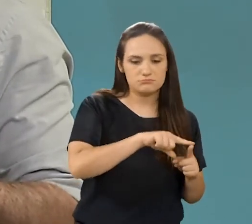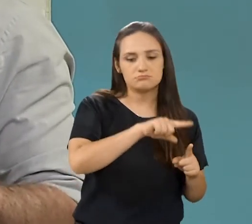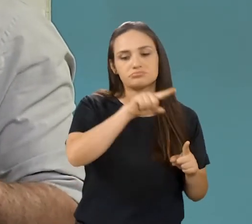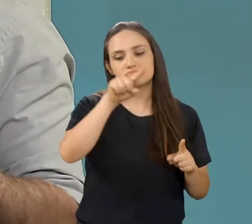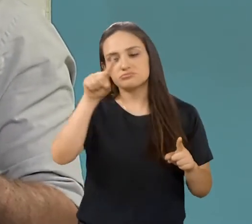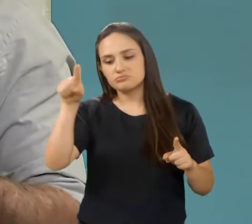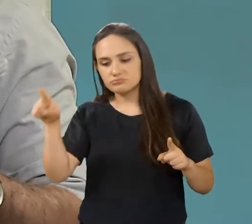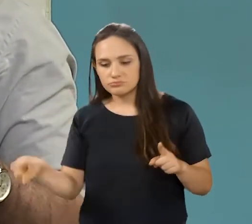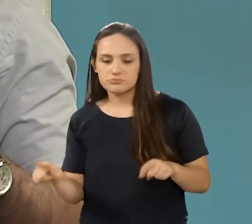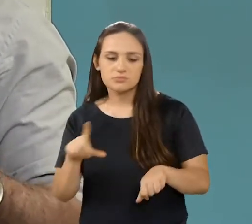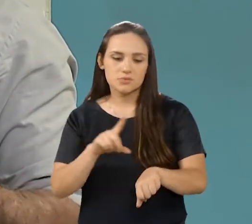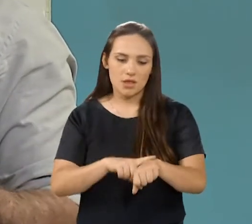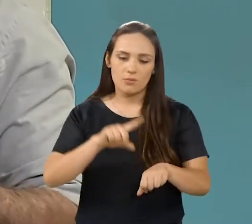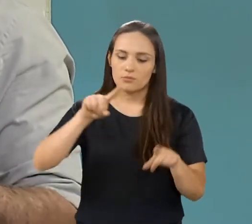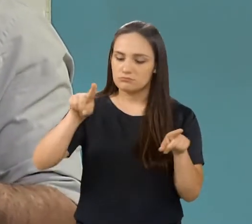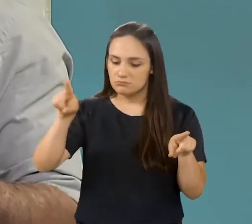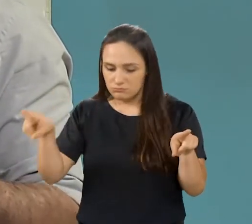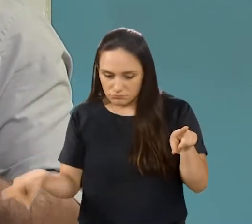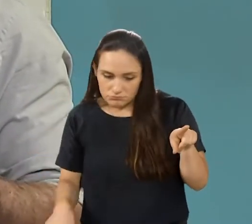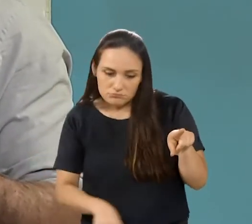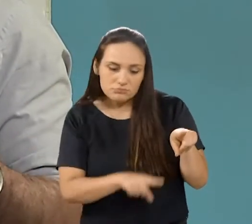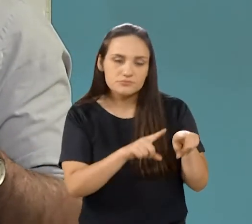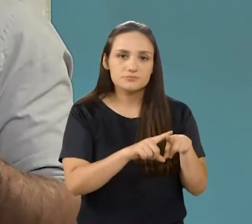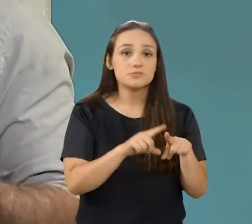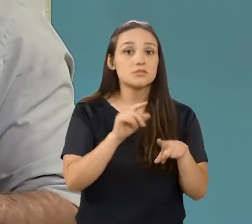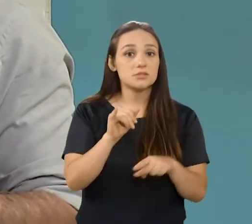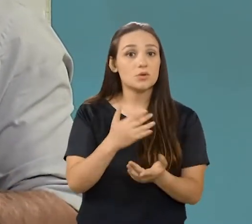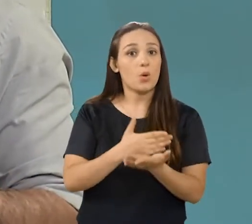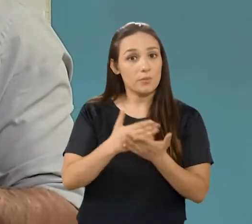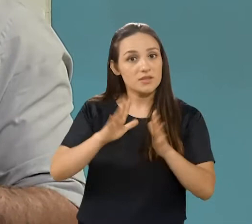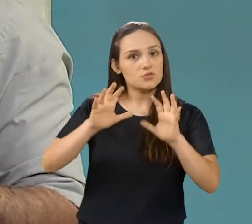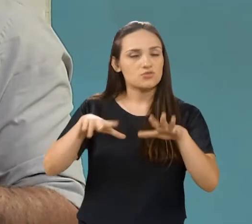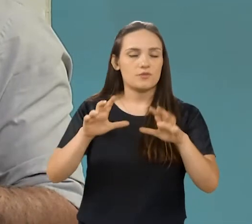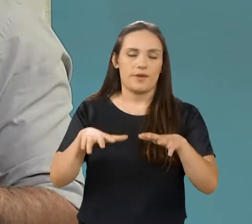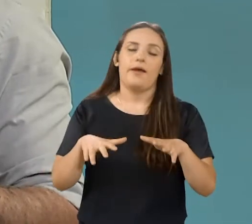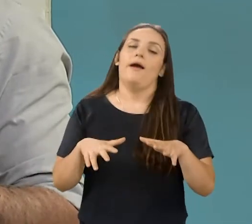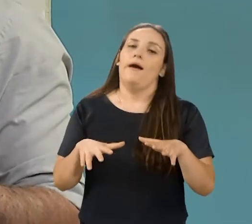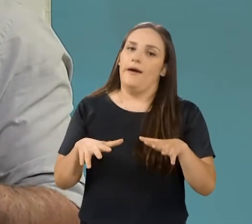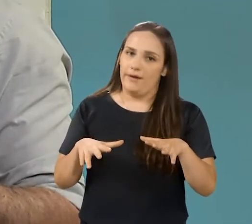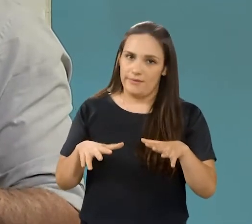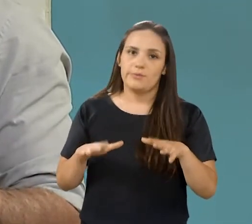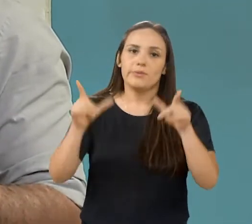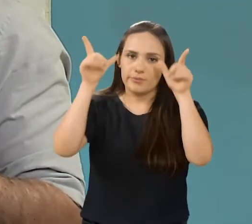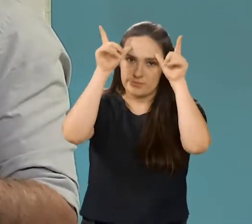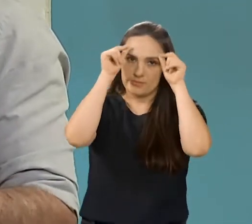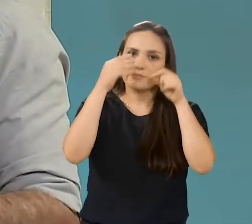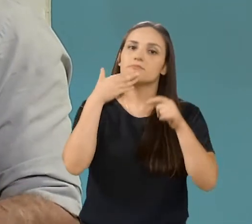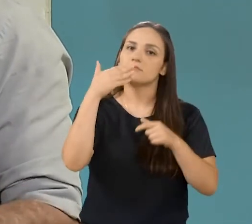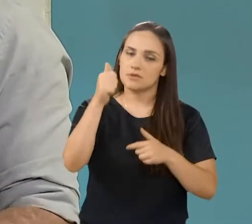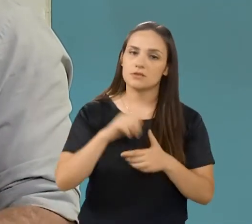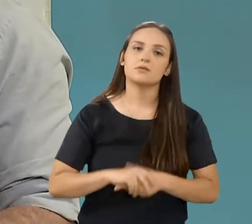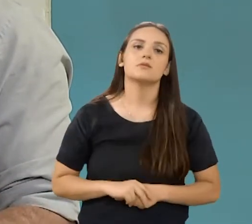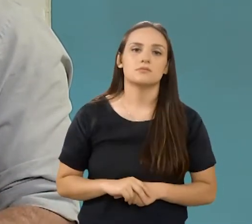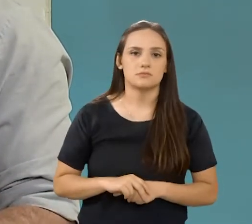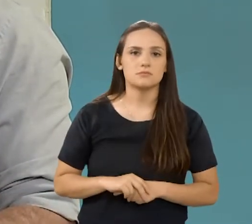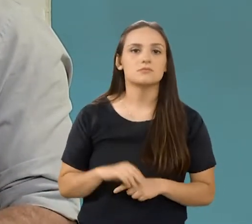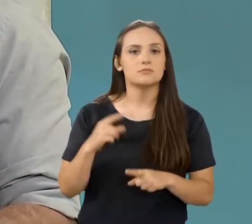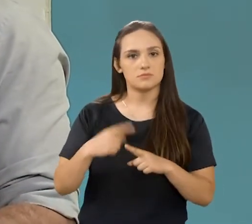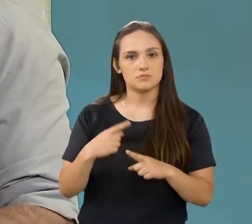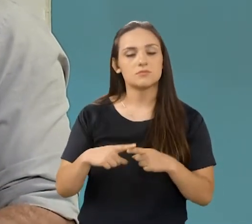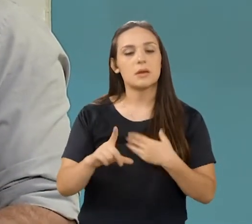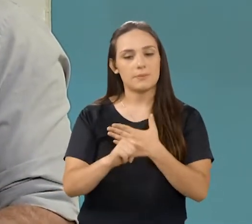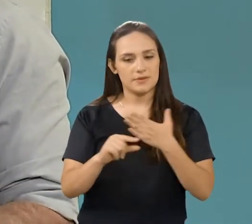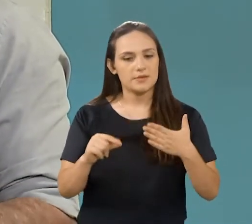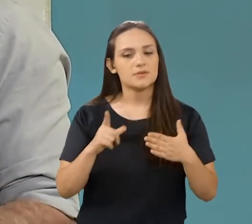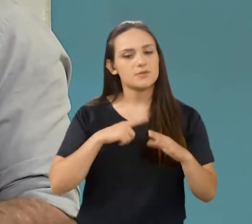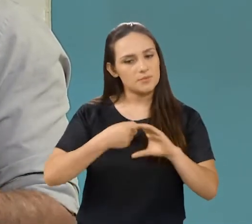resiliente. Sim. Nós acreditamos que o início do período das chuvas, isso comece a ter uma recuperação recuperação por conta dessa característica do Pantanal mesmo. Mas nós